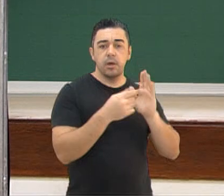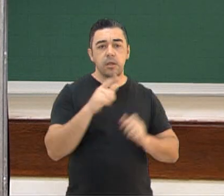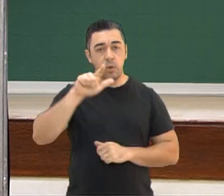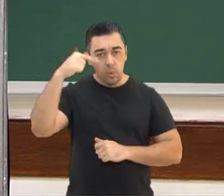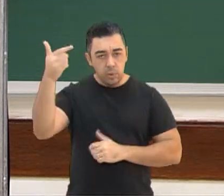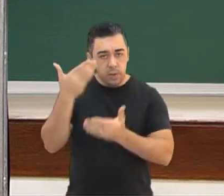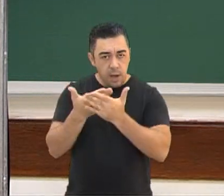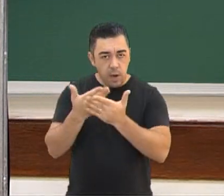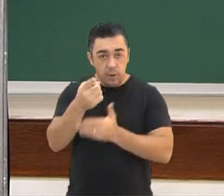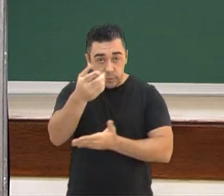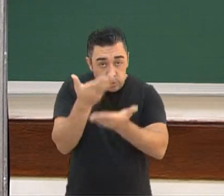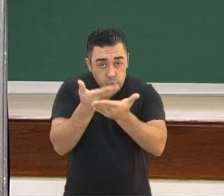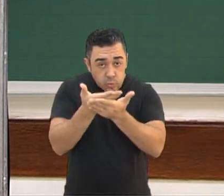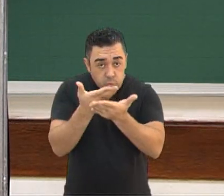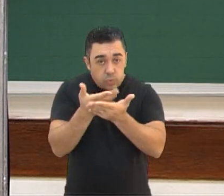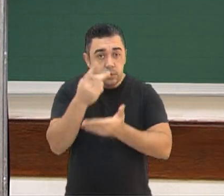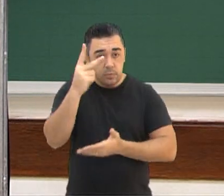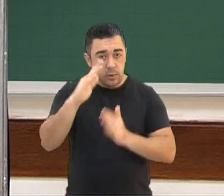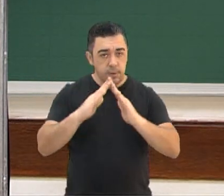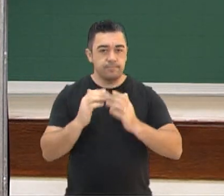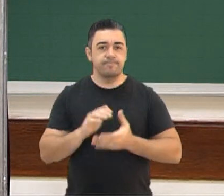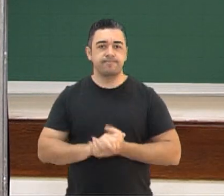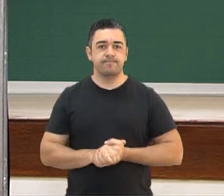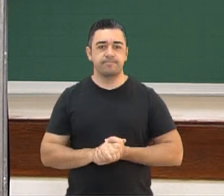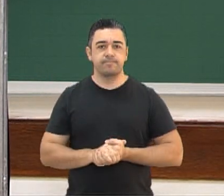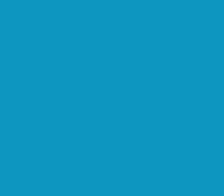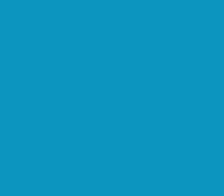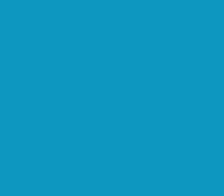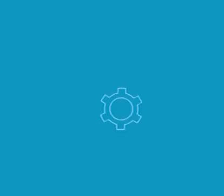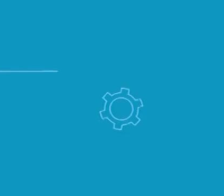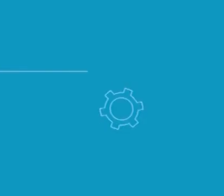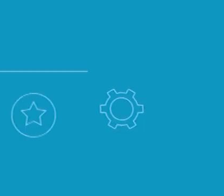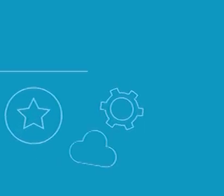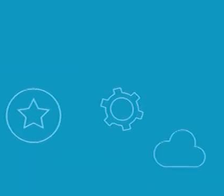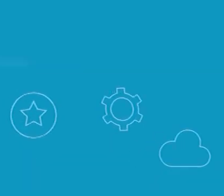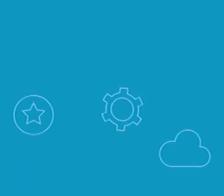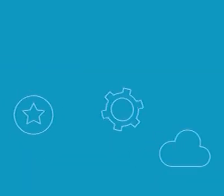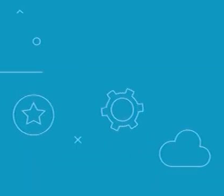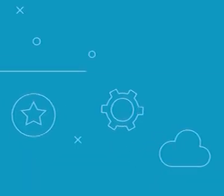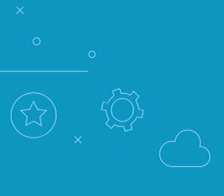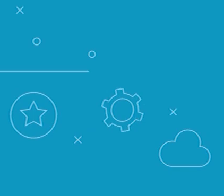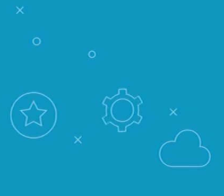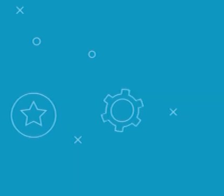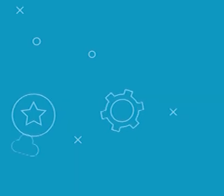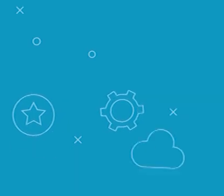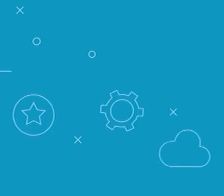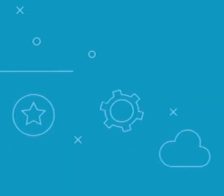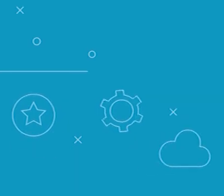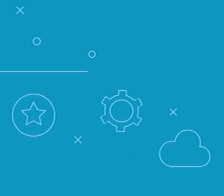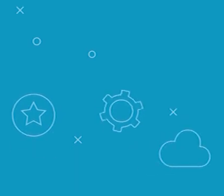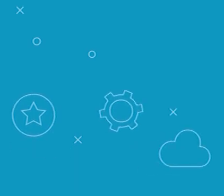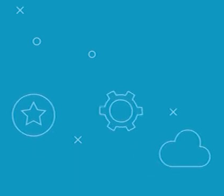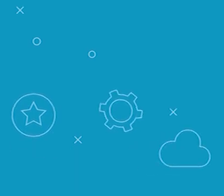a próxima. Estudem bastante aí, tá, pessoal?